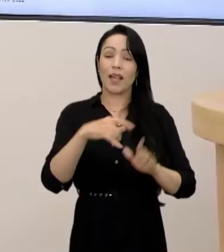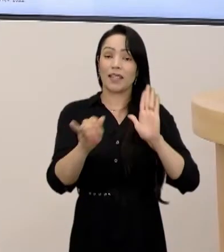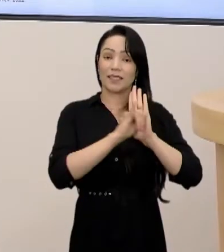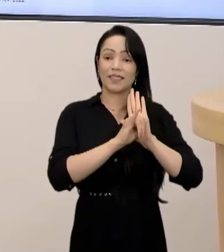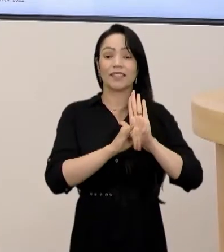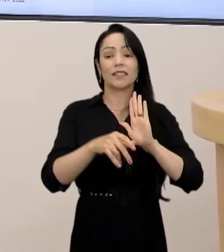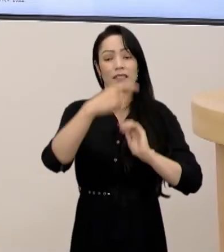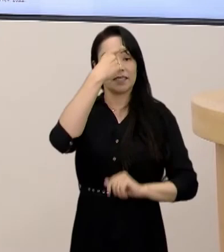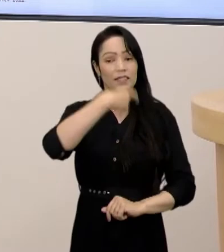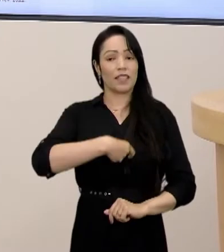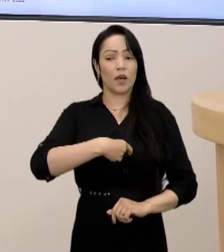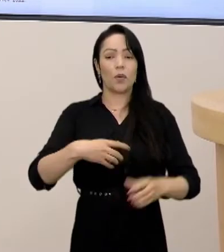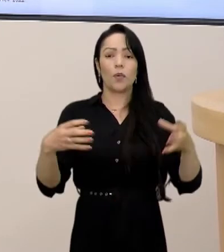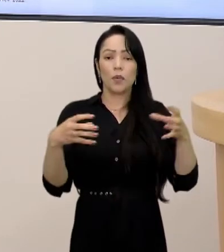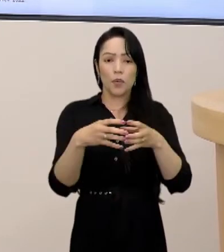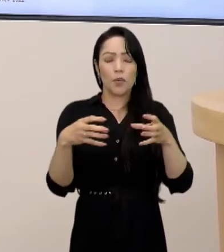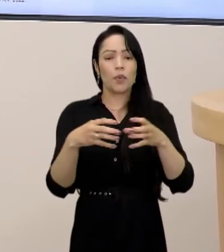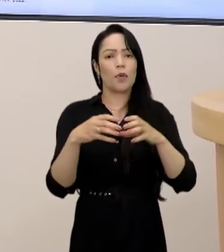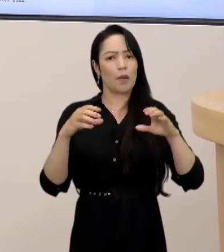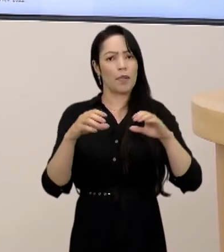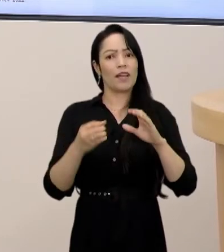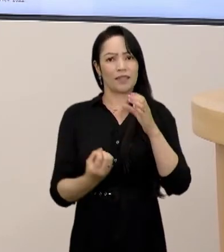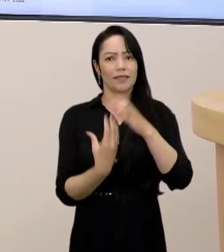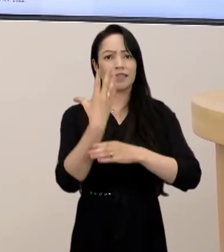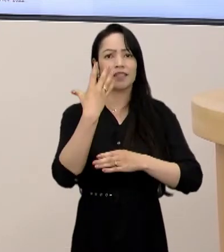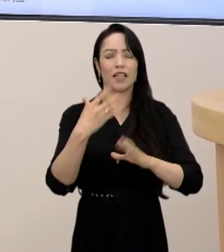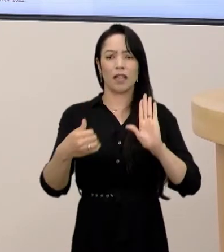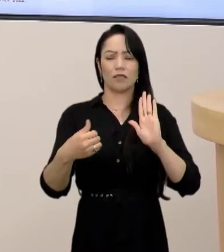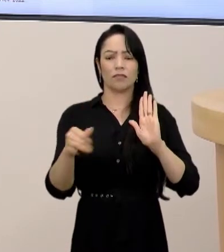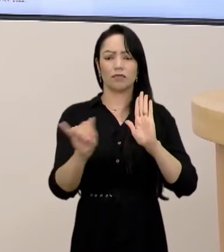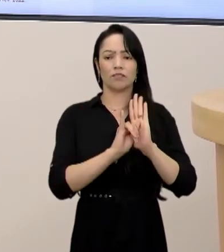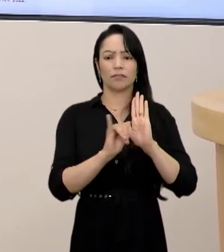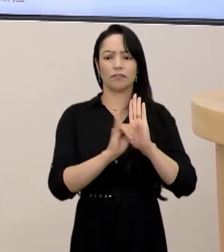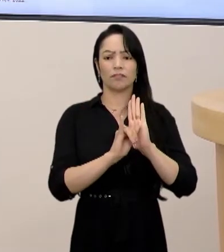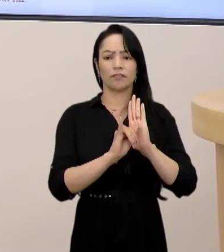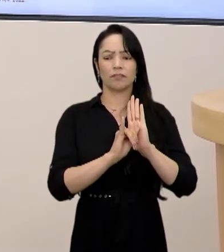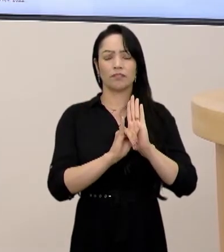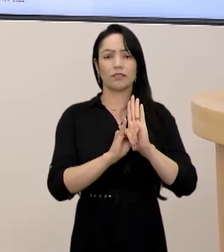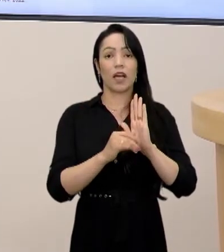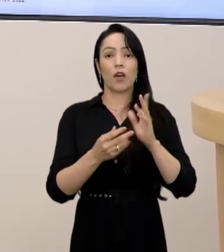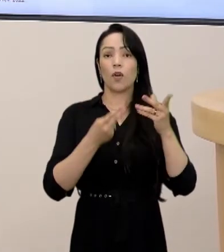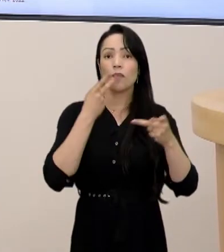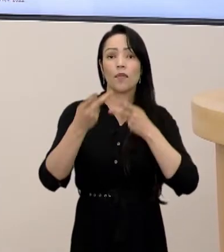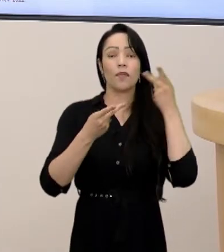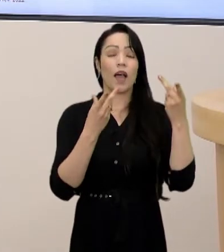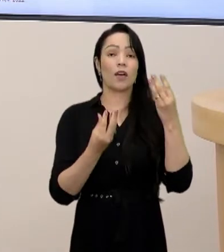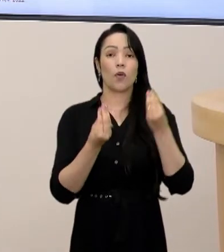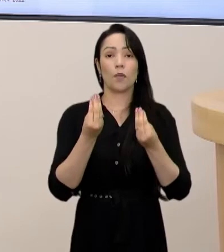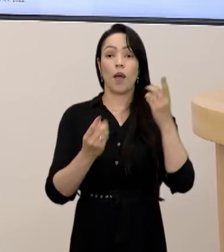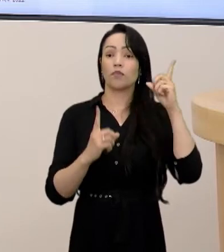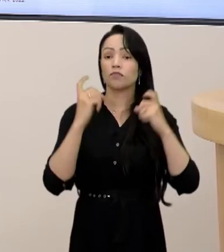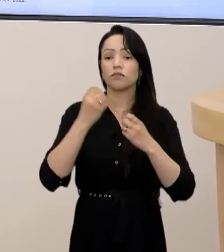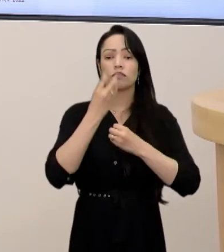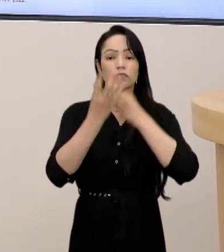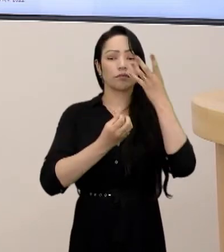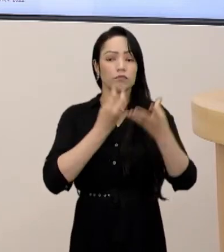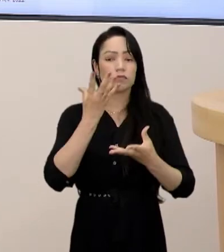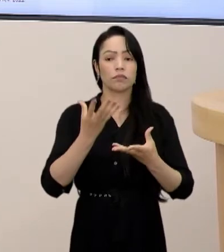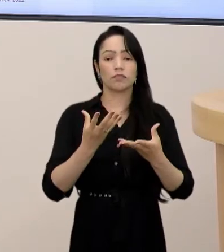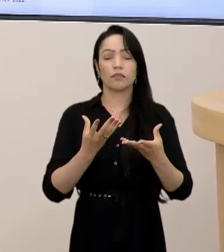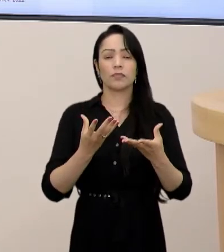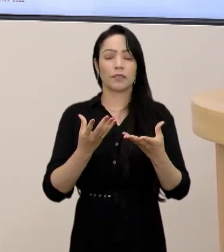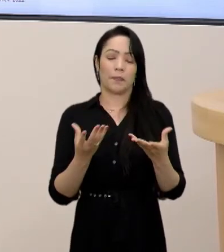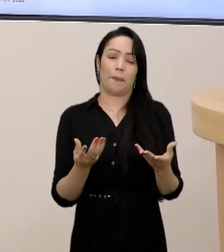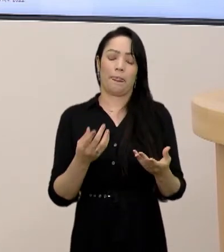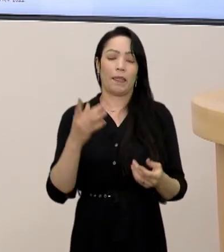ali, o grupo, né, ele cria uma identidade com esse modo de falar, as expressões ali específicas daquele grupo. Então, a gente